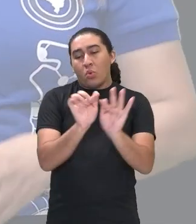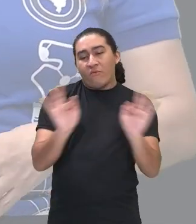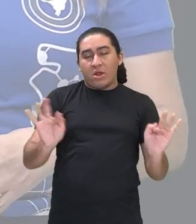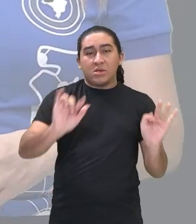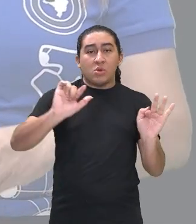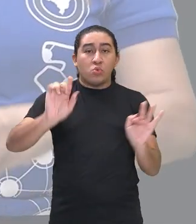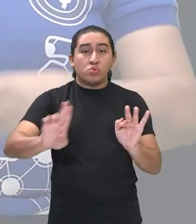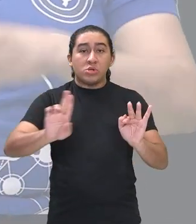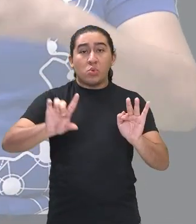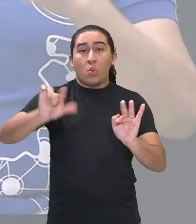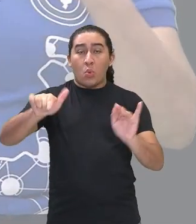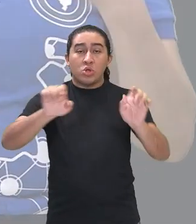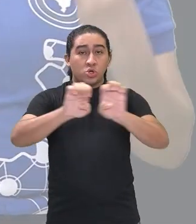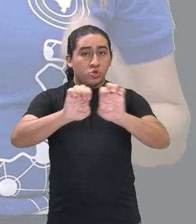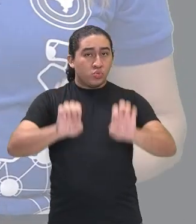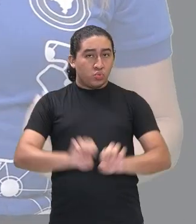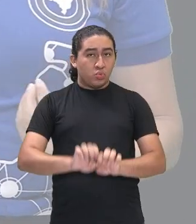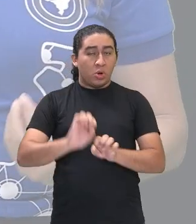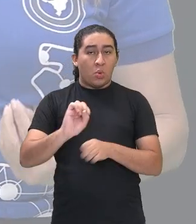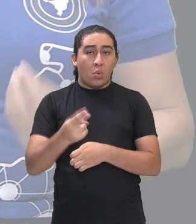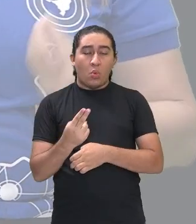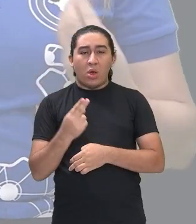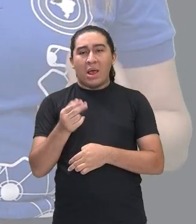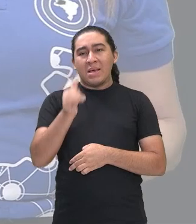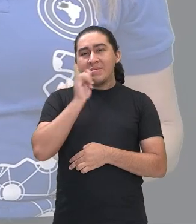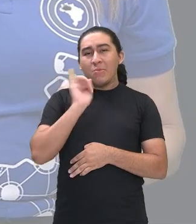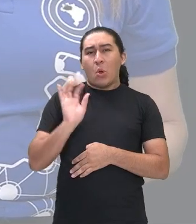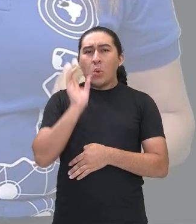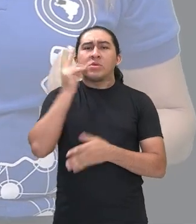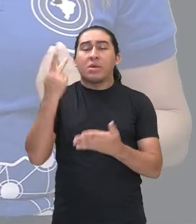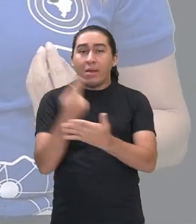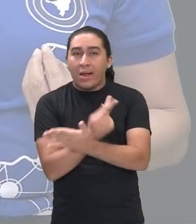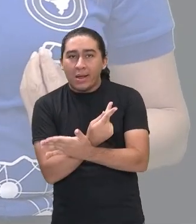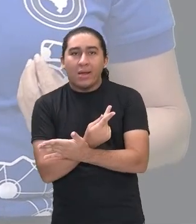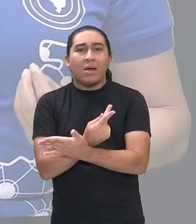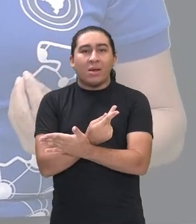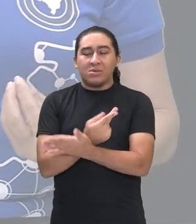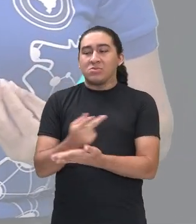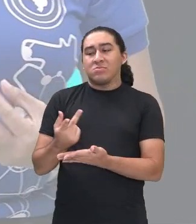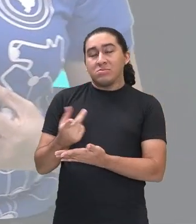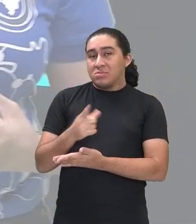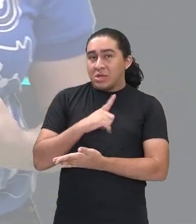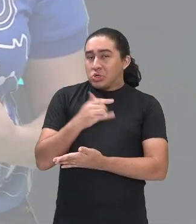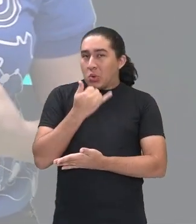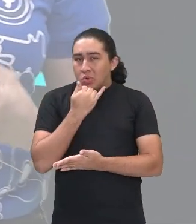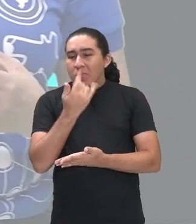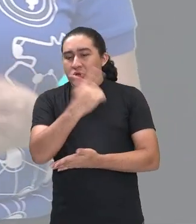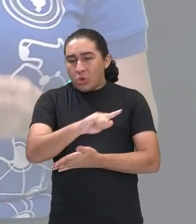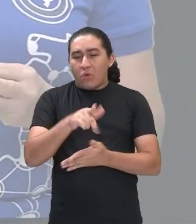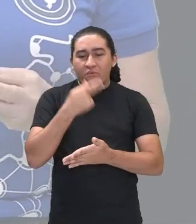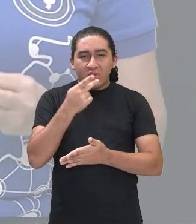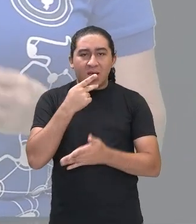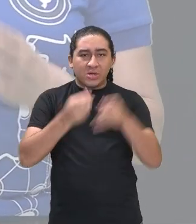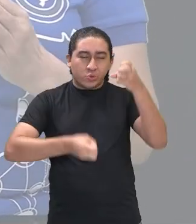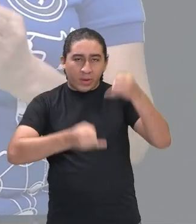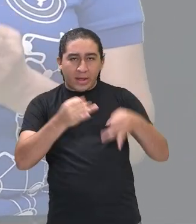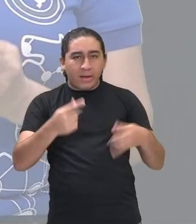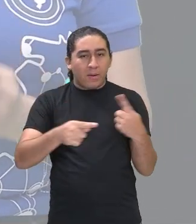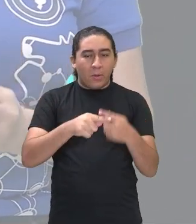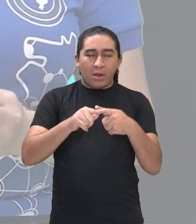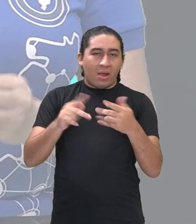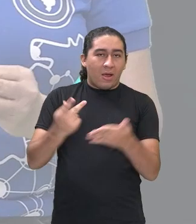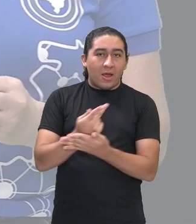forma, ou você falhou no que falou anteriormente, né? E quer justificar,